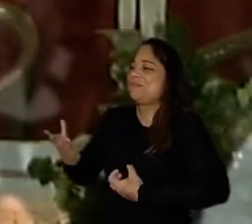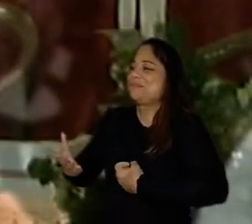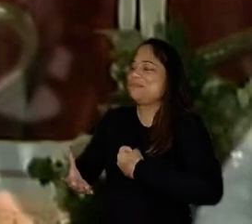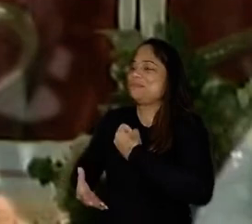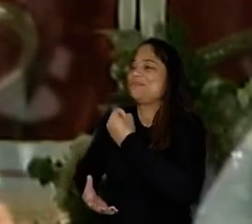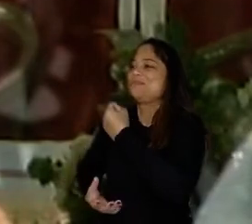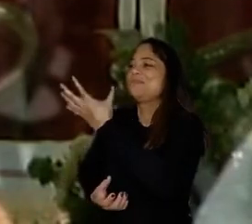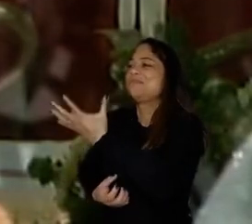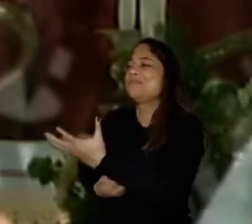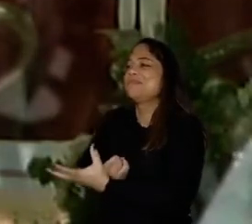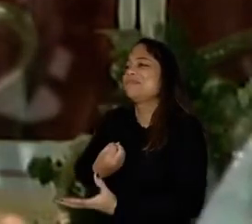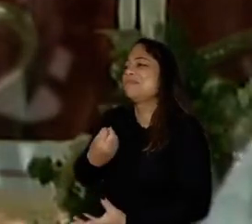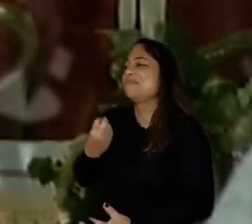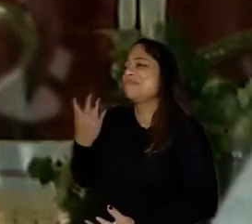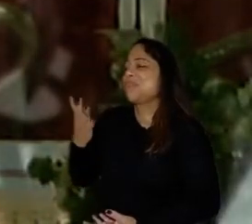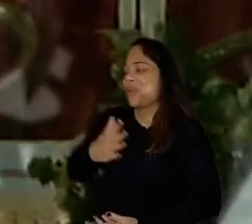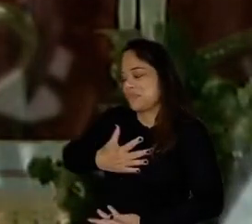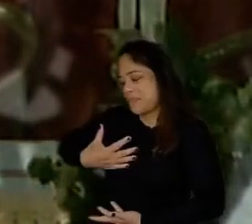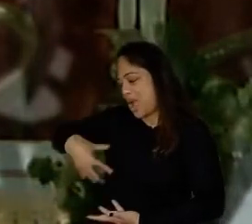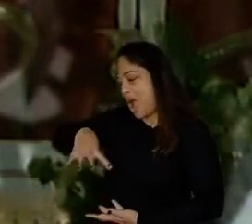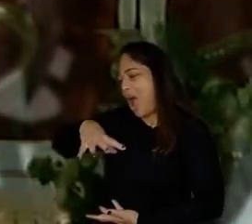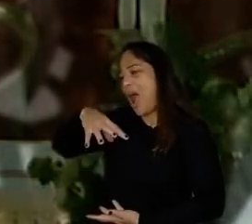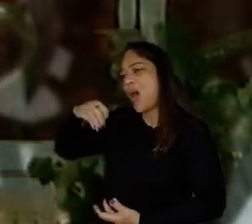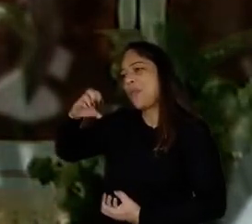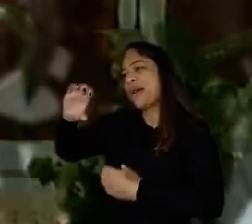Ofereça a Ele um cântico do Espírito.